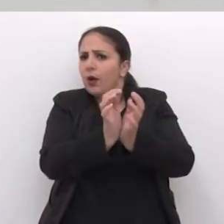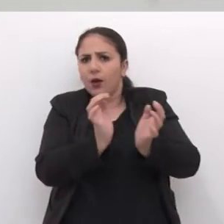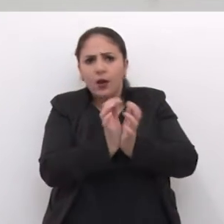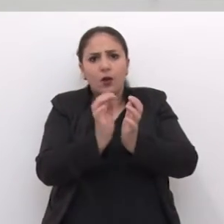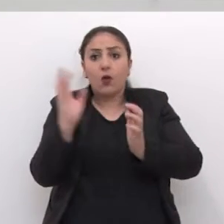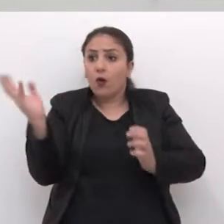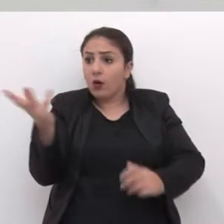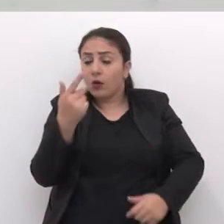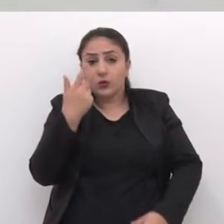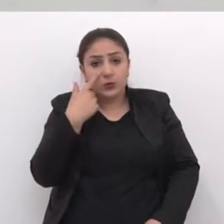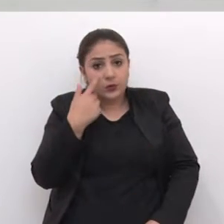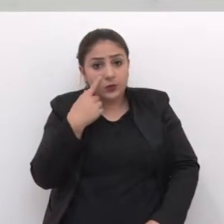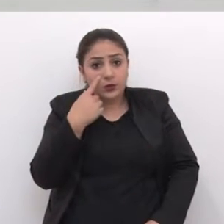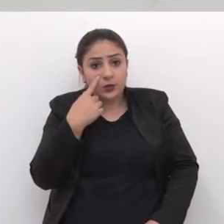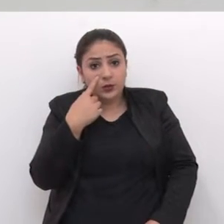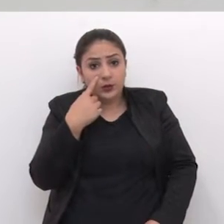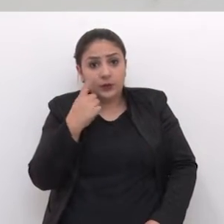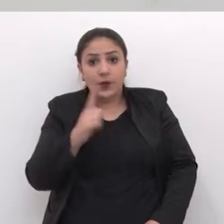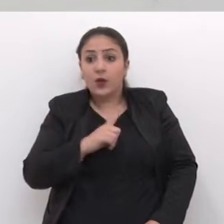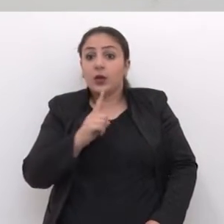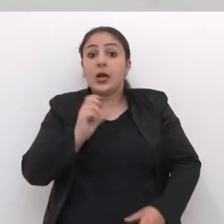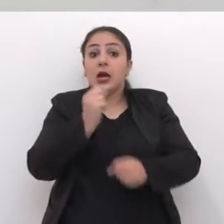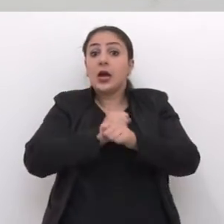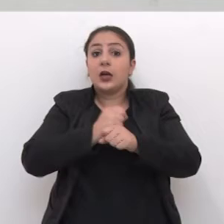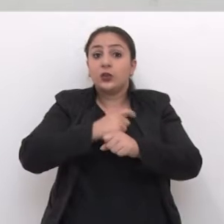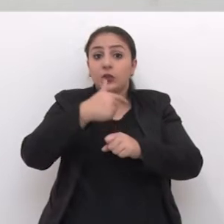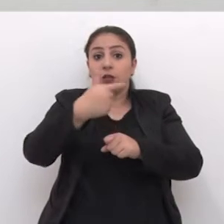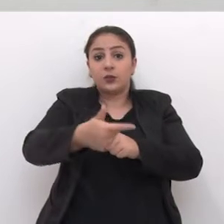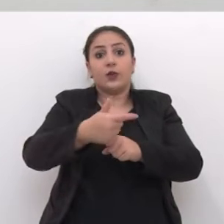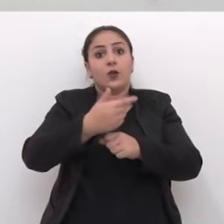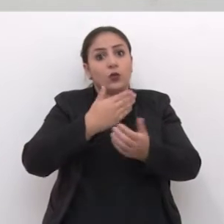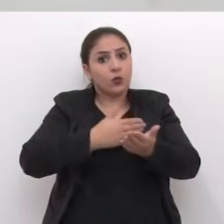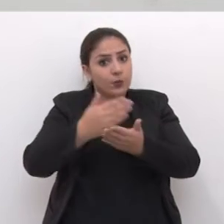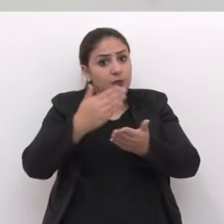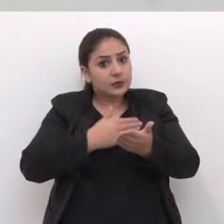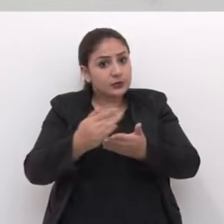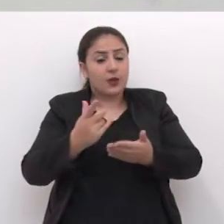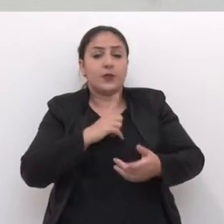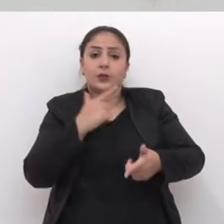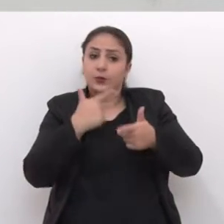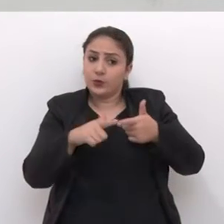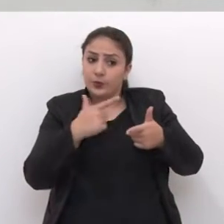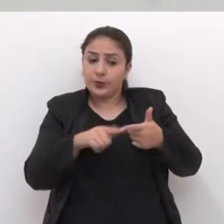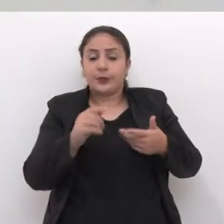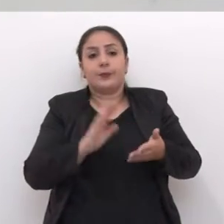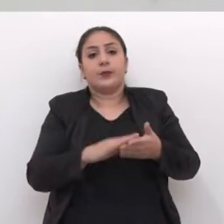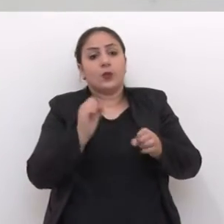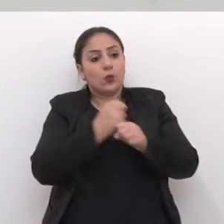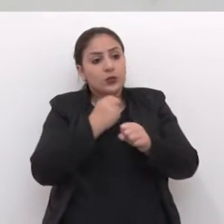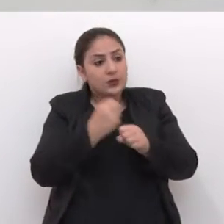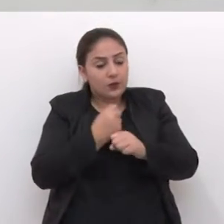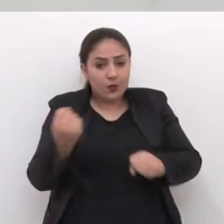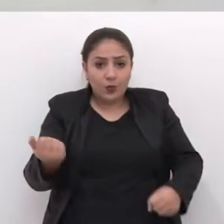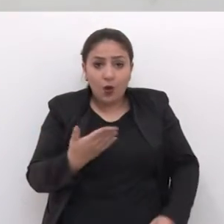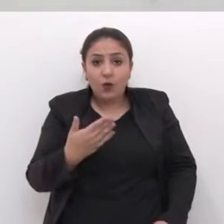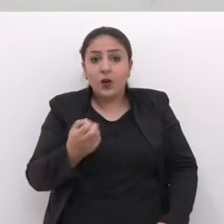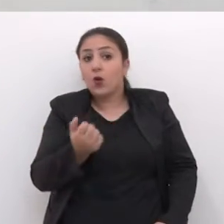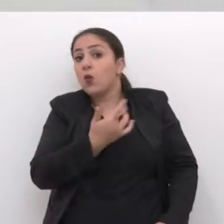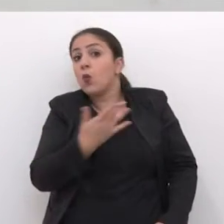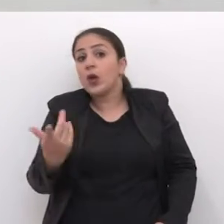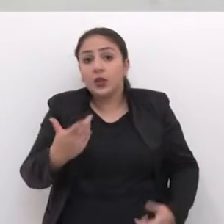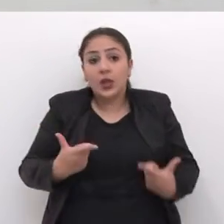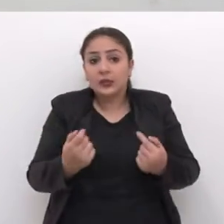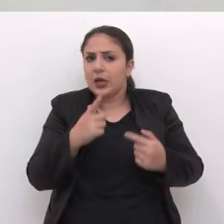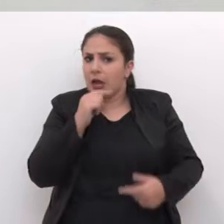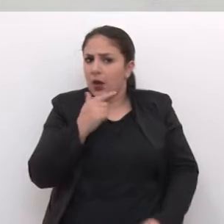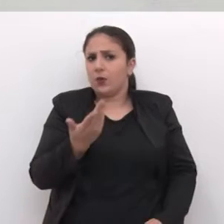uma reunião, até fiquei preocupado, falei para todos os colegas, vai vir à tona no ano que vem, quando começar, e vai ter a construção